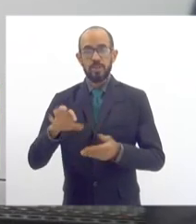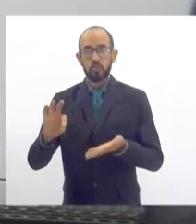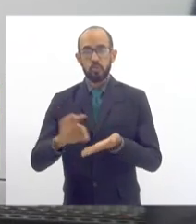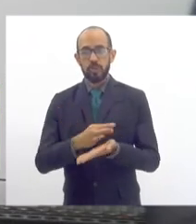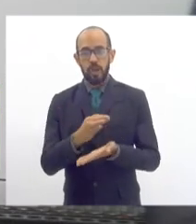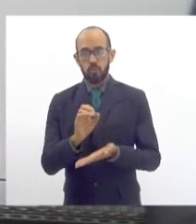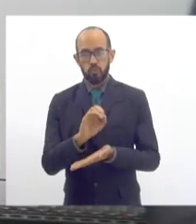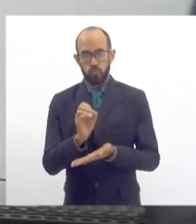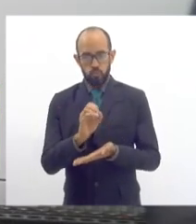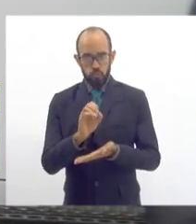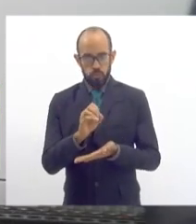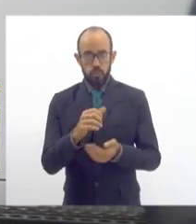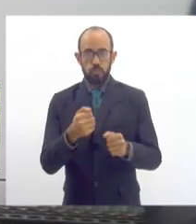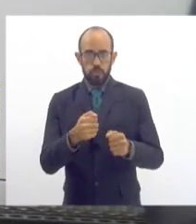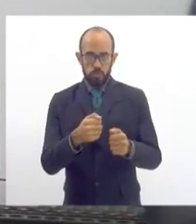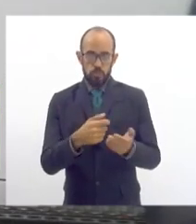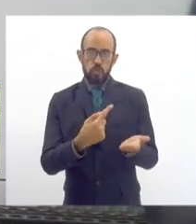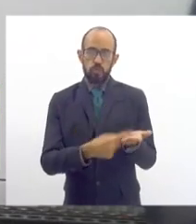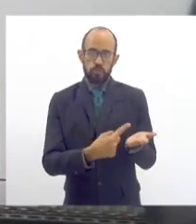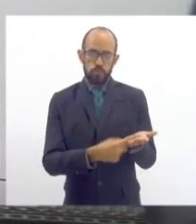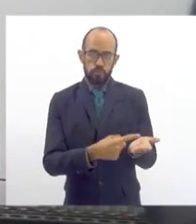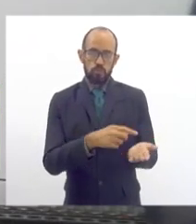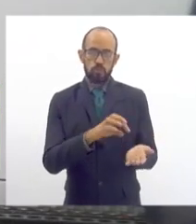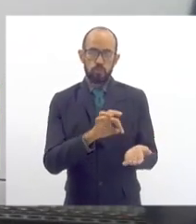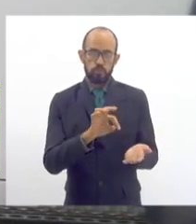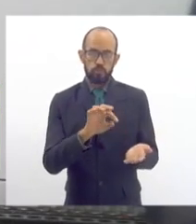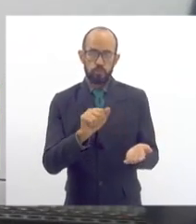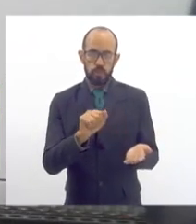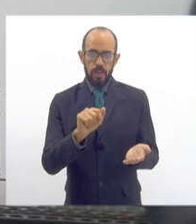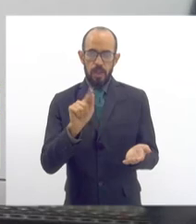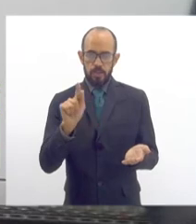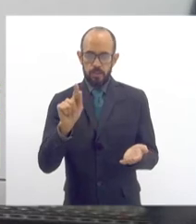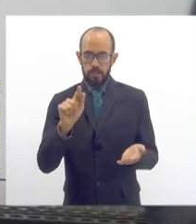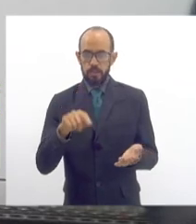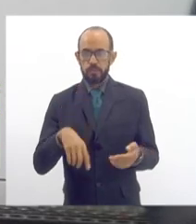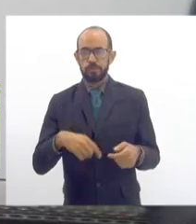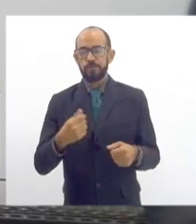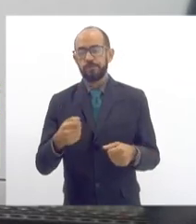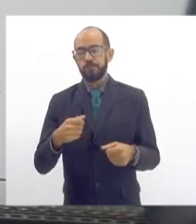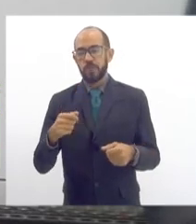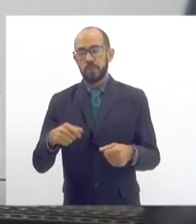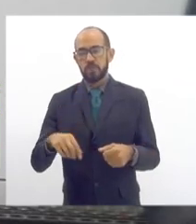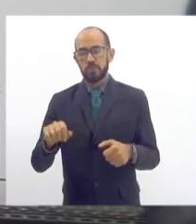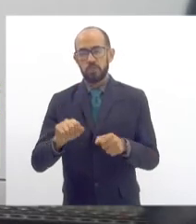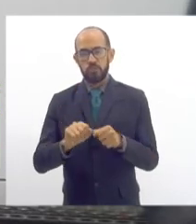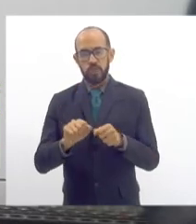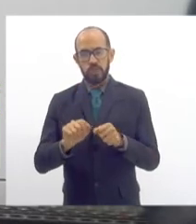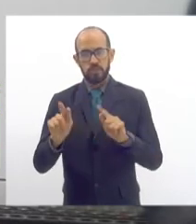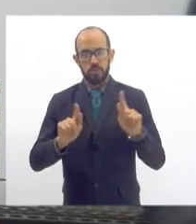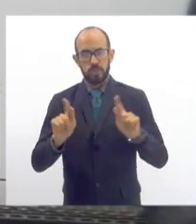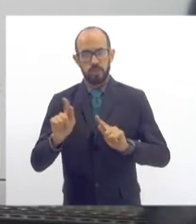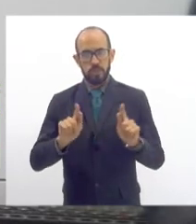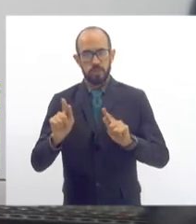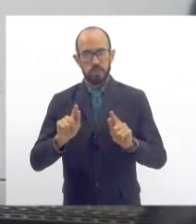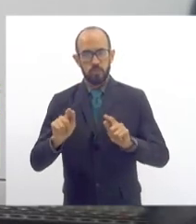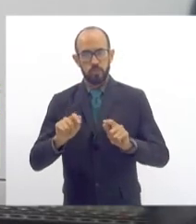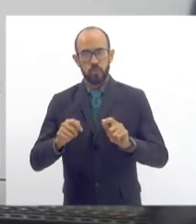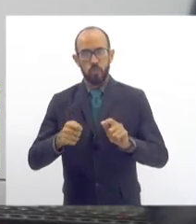procuramos o Tribunal de Contas e firmamos um TAG, licitamos praticamente todos os serviços, serviços que impactam na